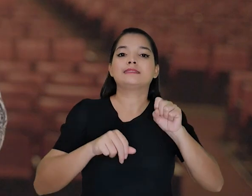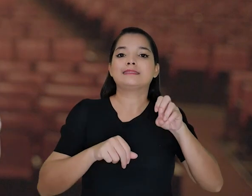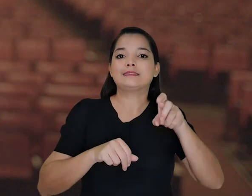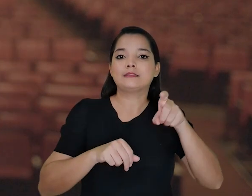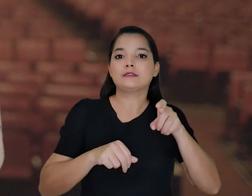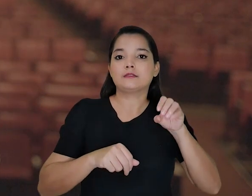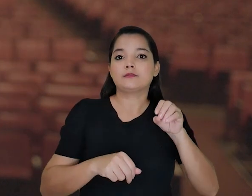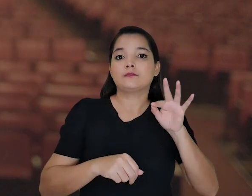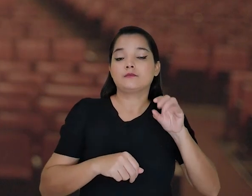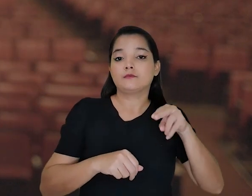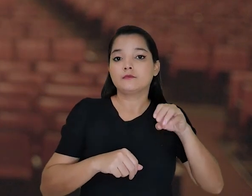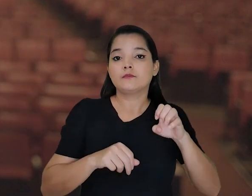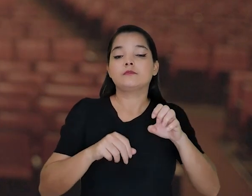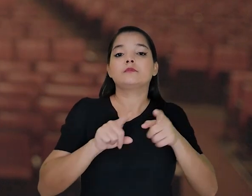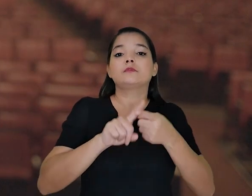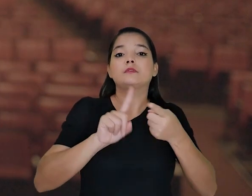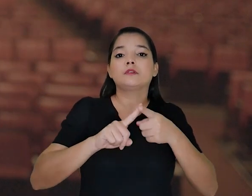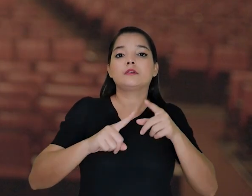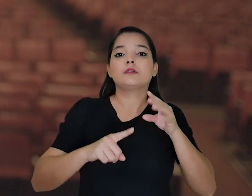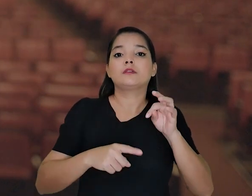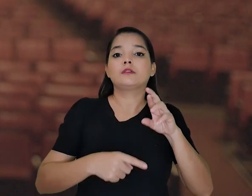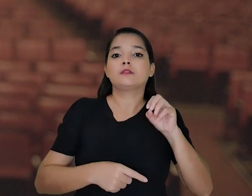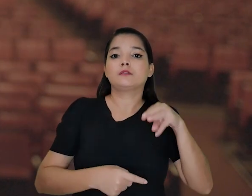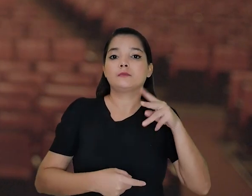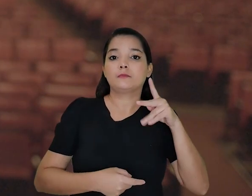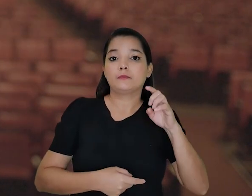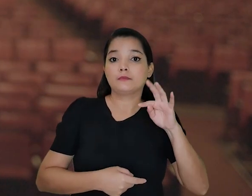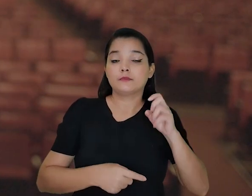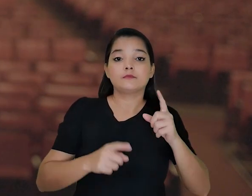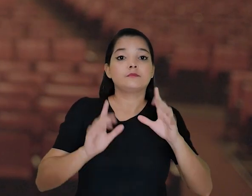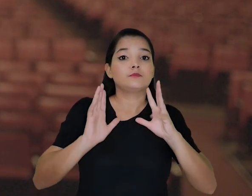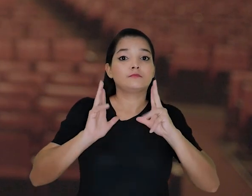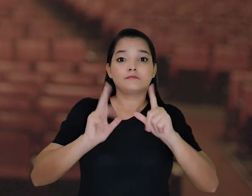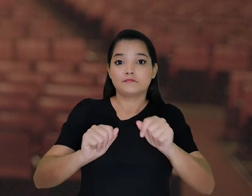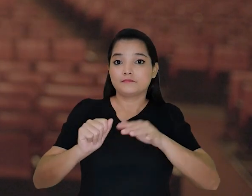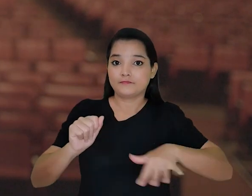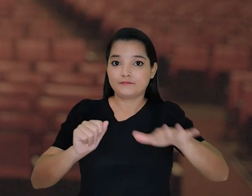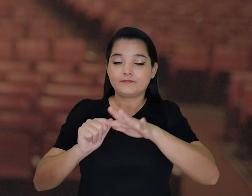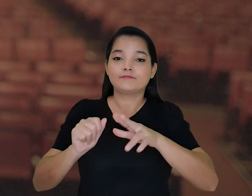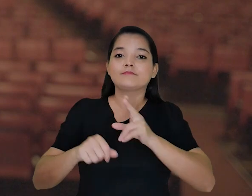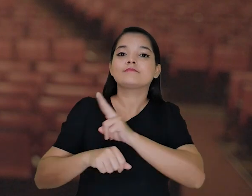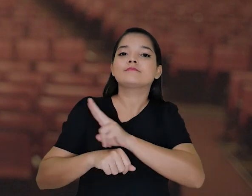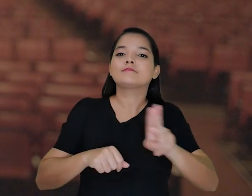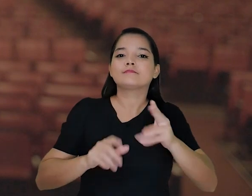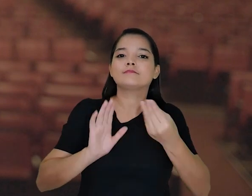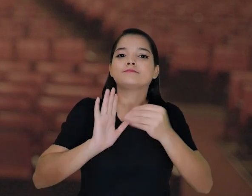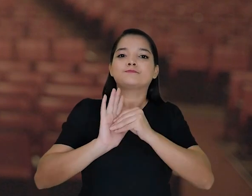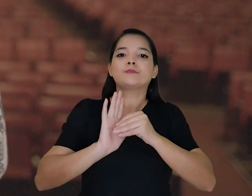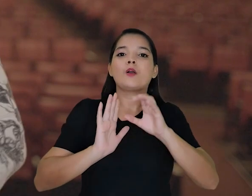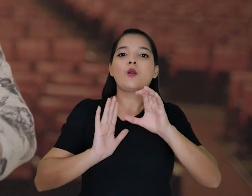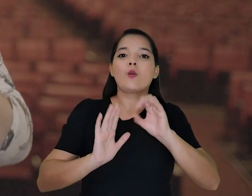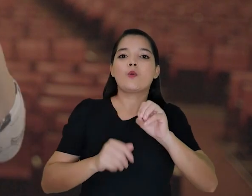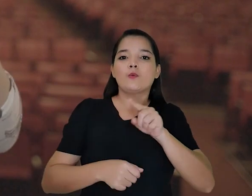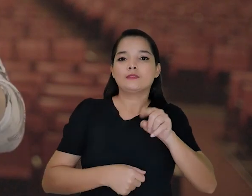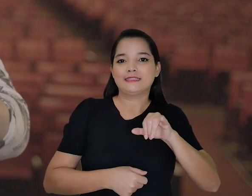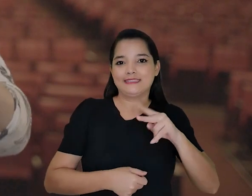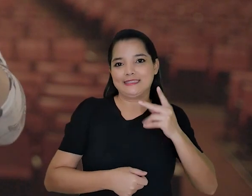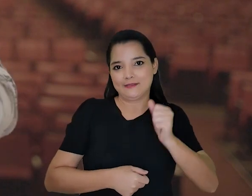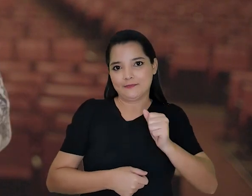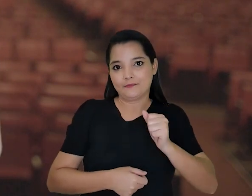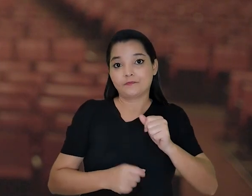essa conjunção toda que é popularmente carinhosamente chamada de cozinha Então essa